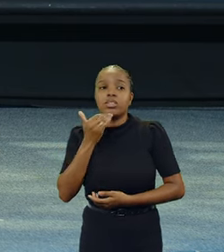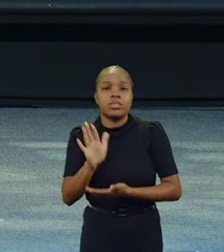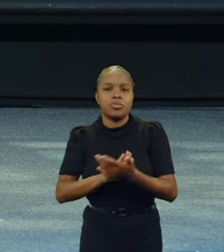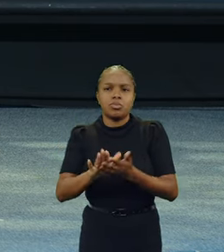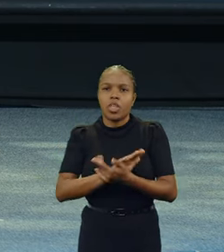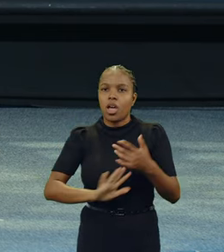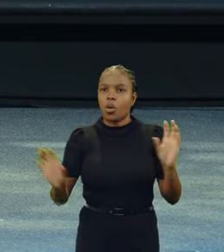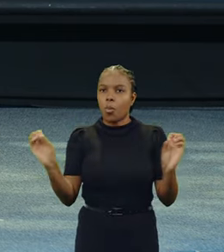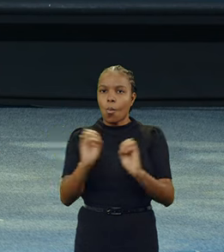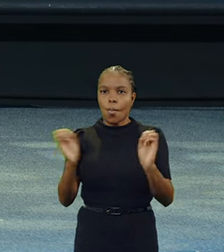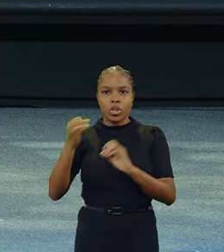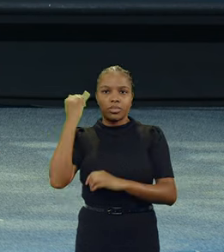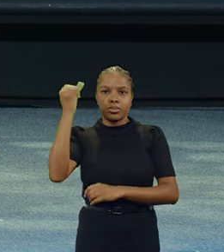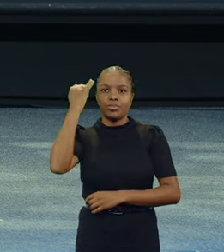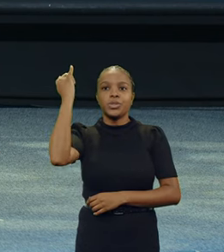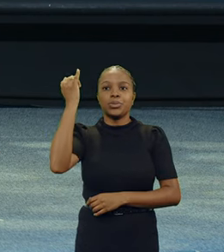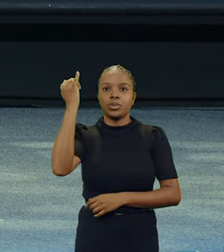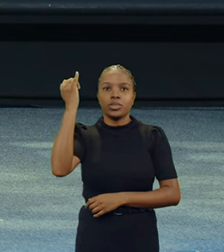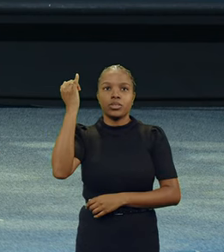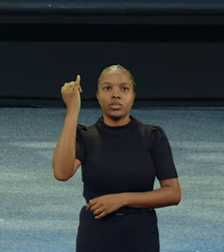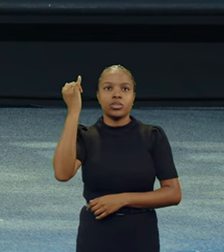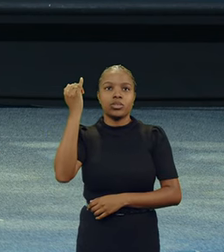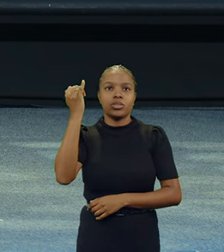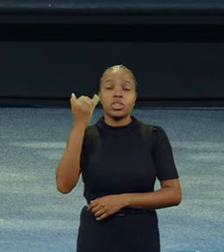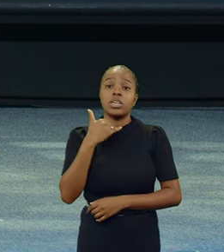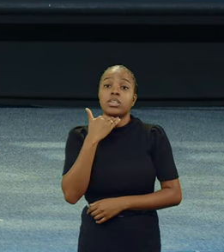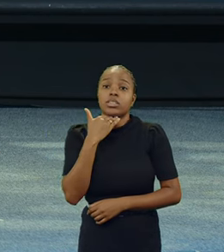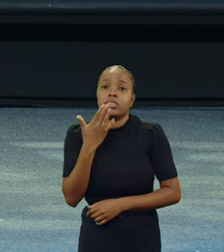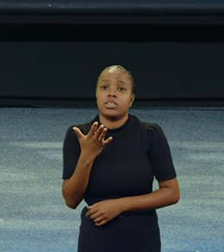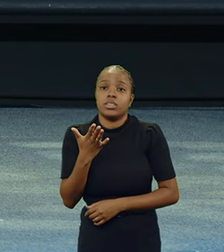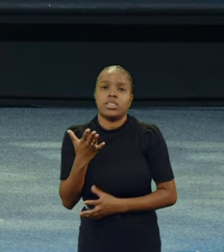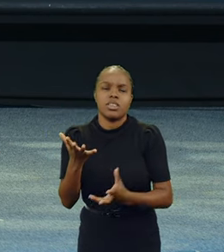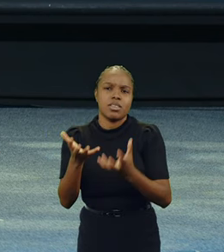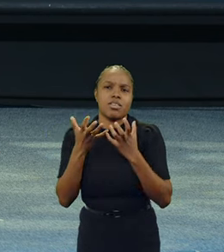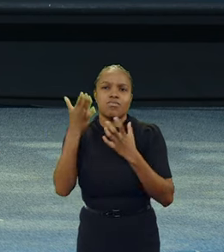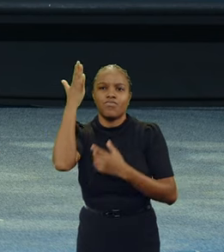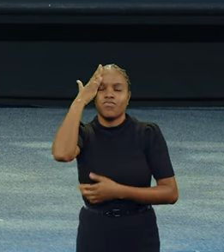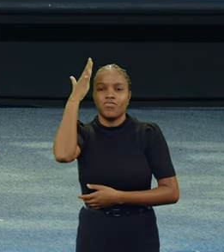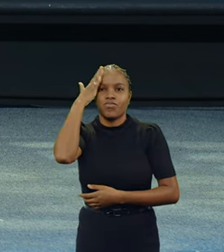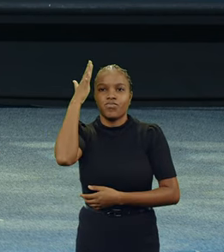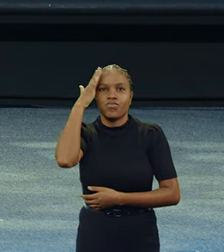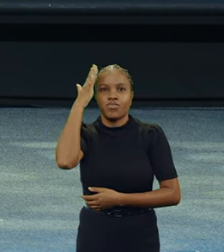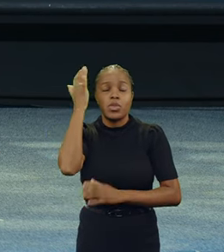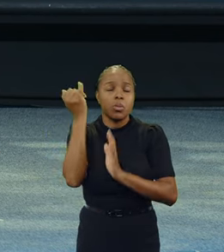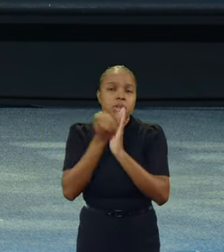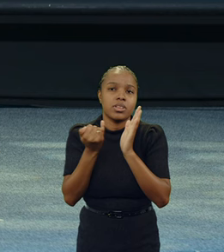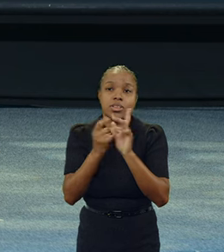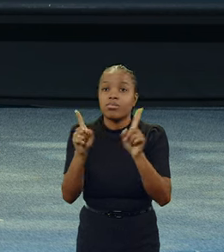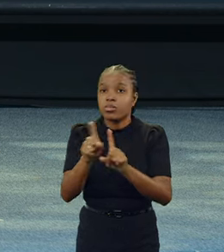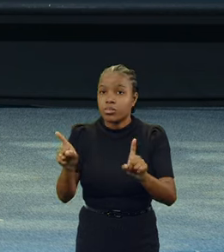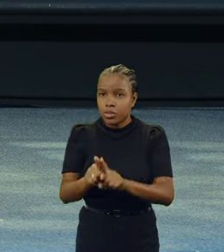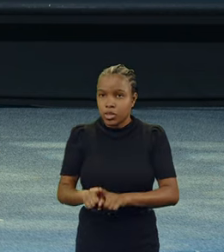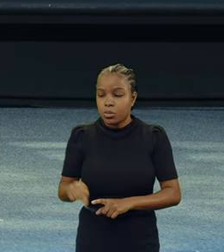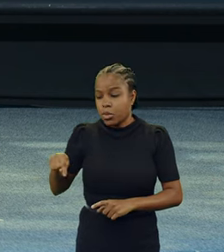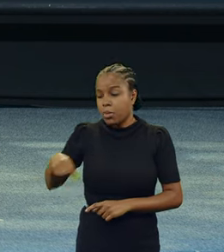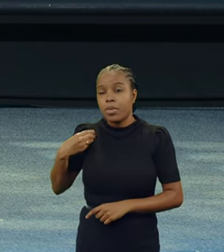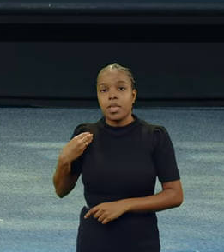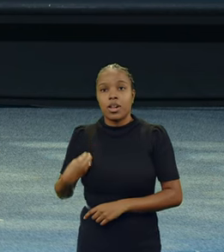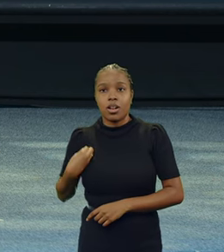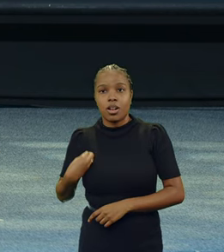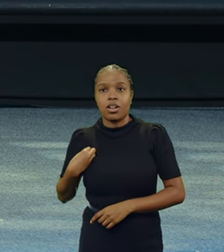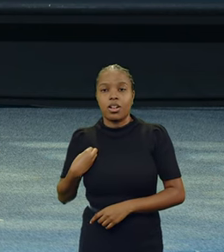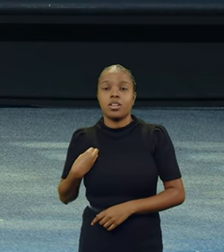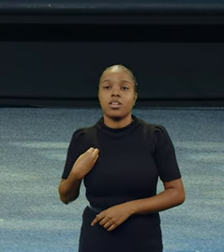parecia importante. Ninguém se propôs interceder por Tamar. Ninguém se